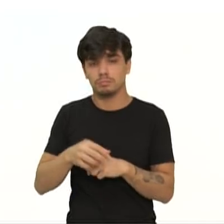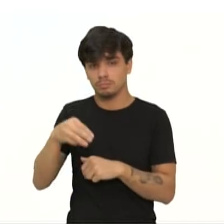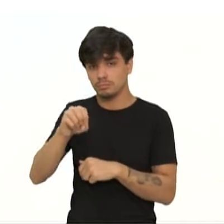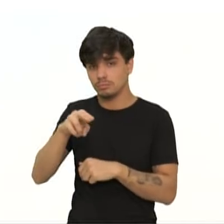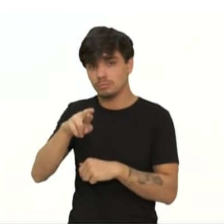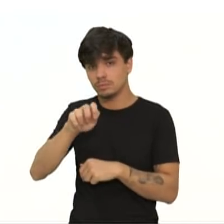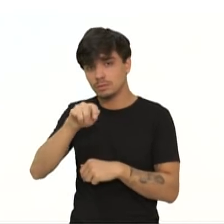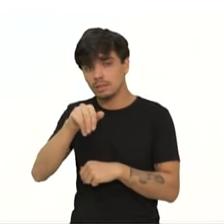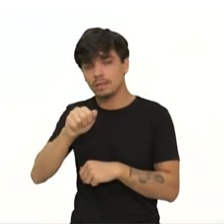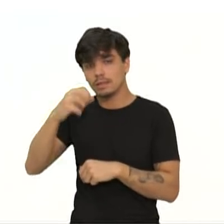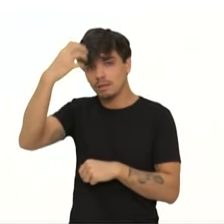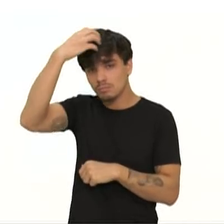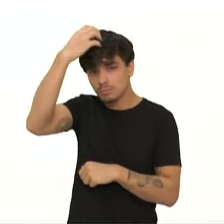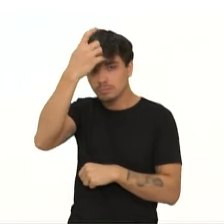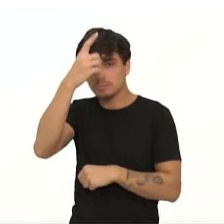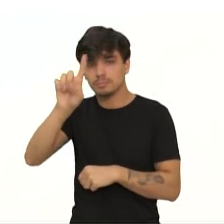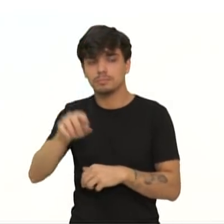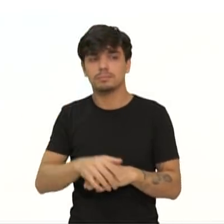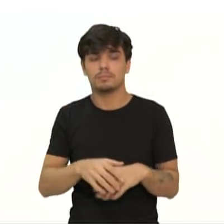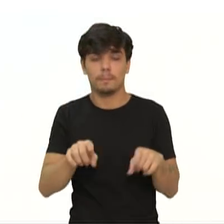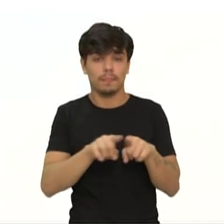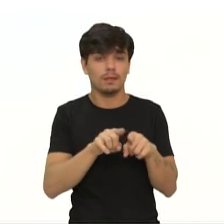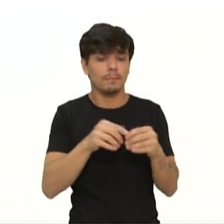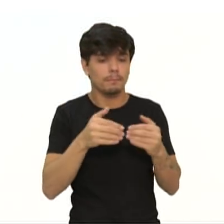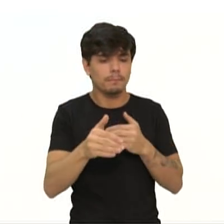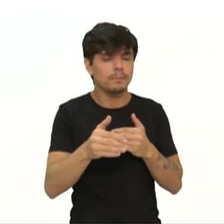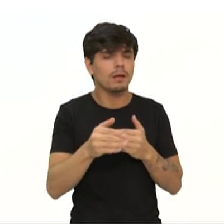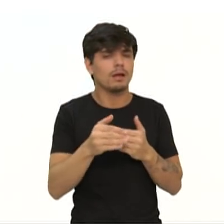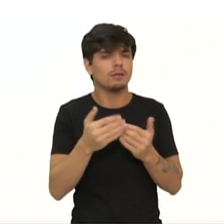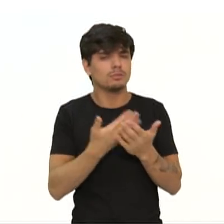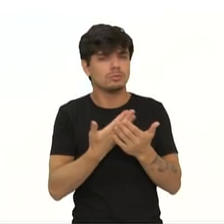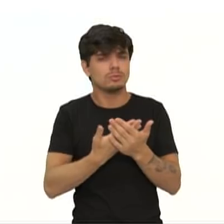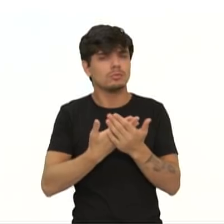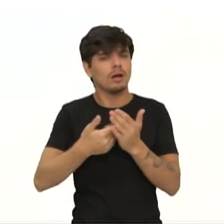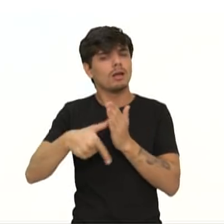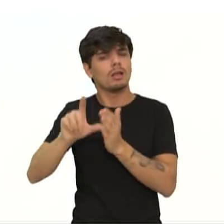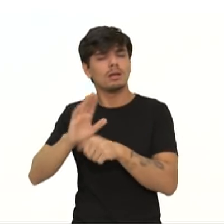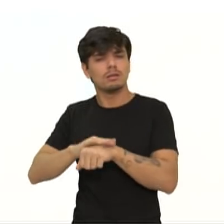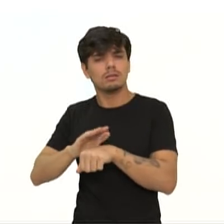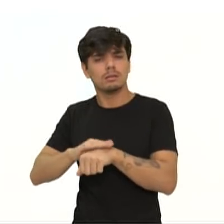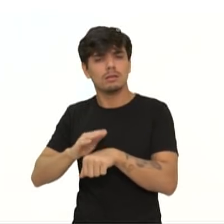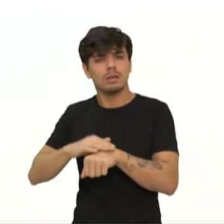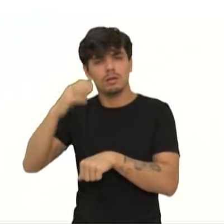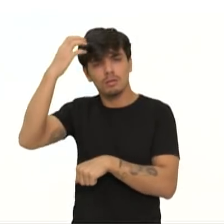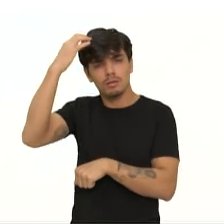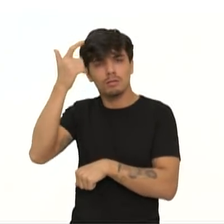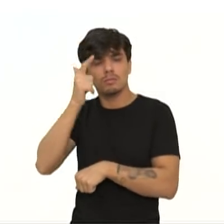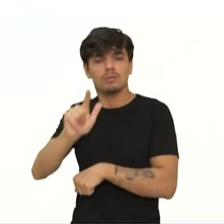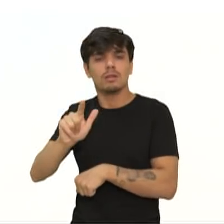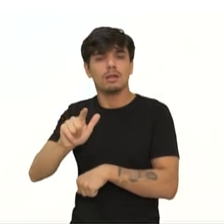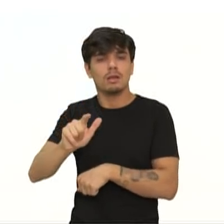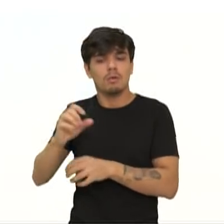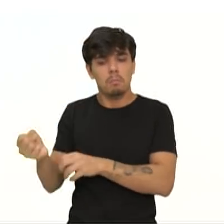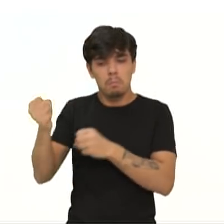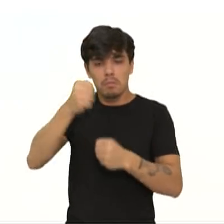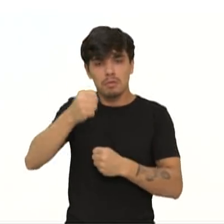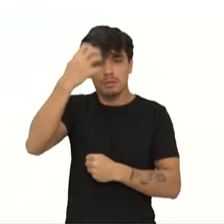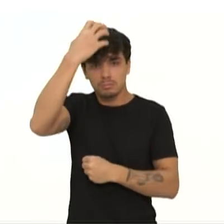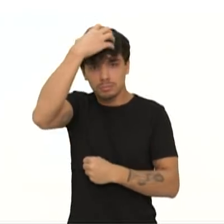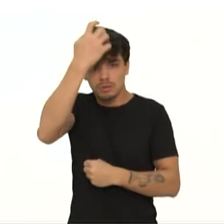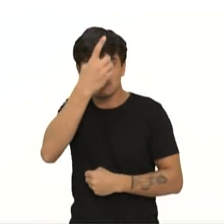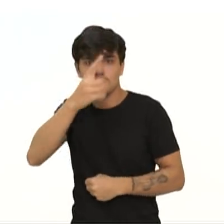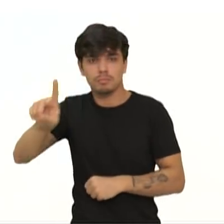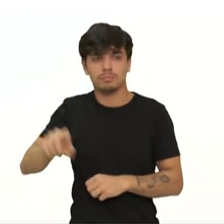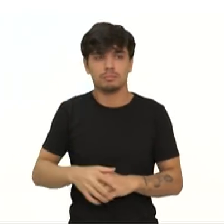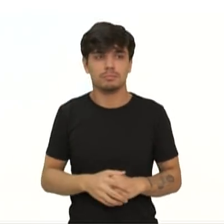de estudiosos da época, os reis fundamentaram o seu poder absoluto e o início da